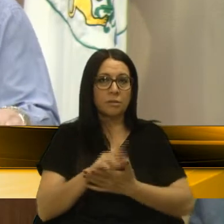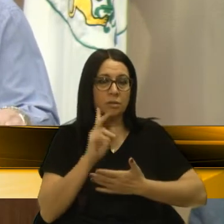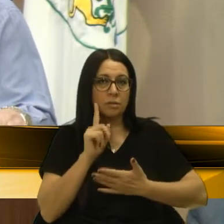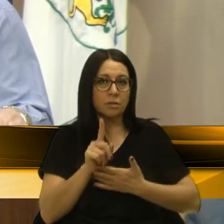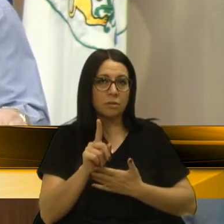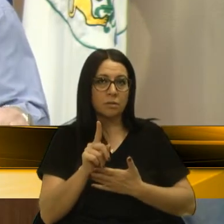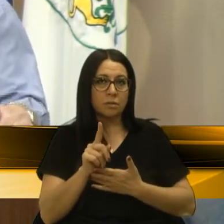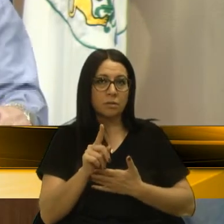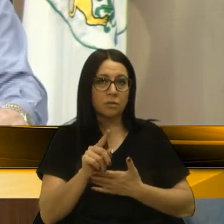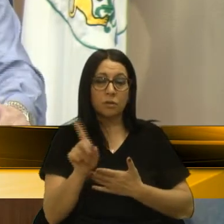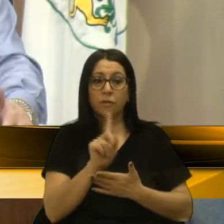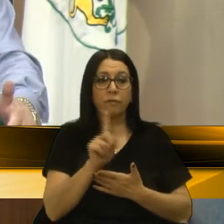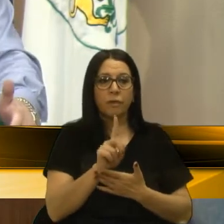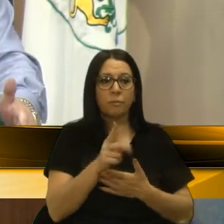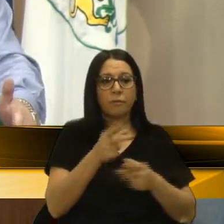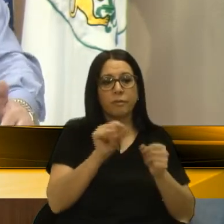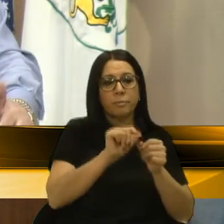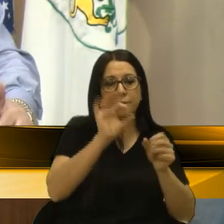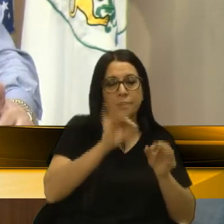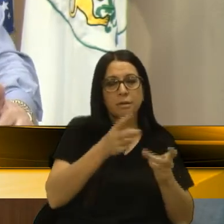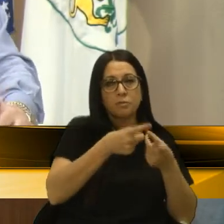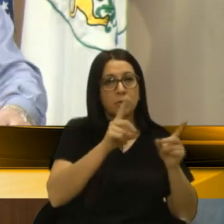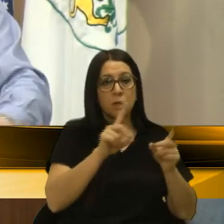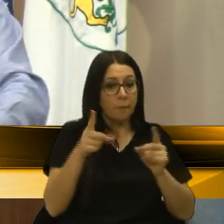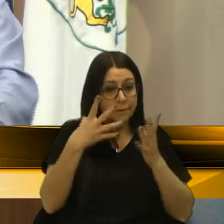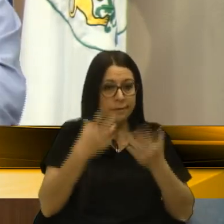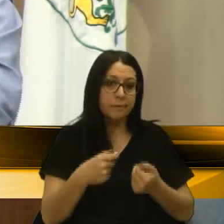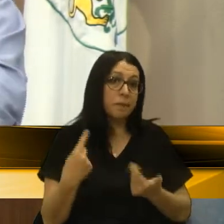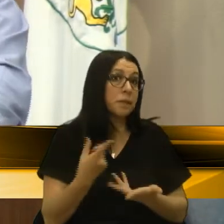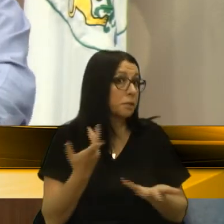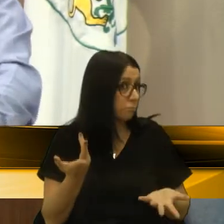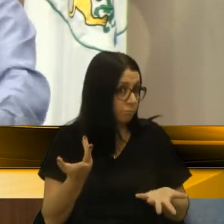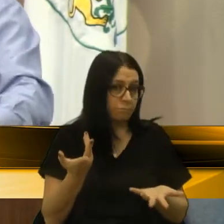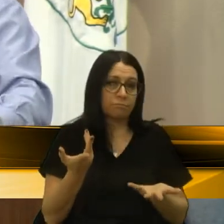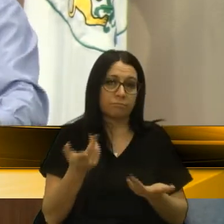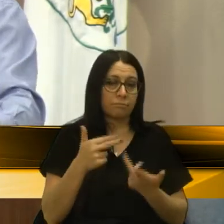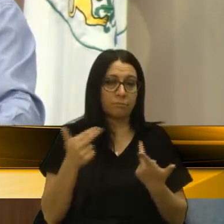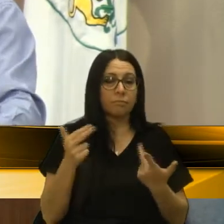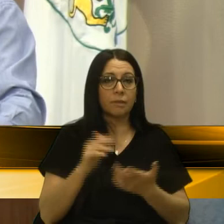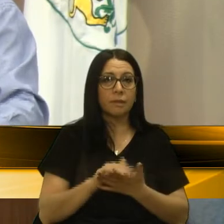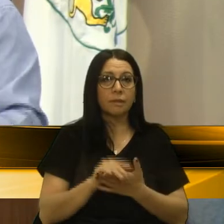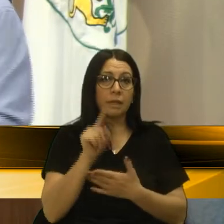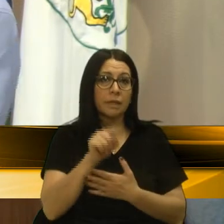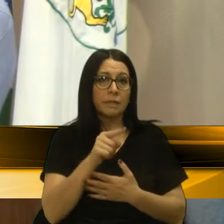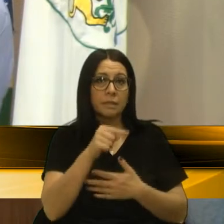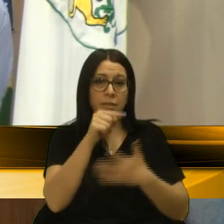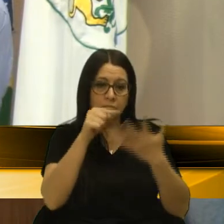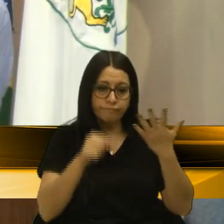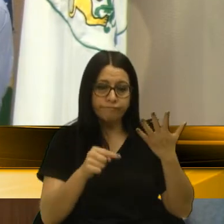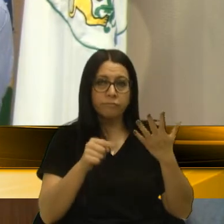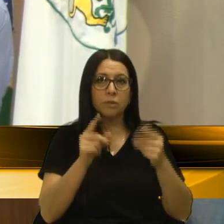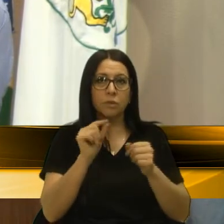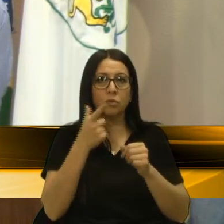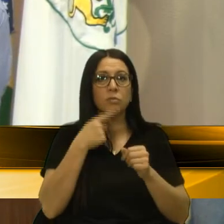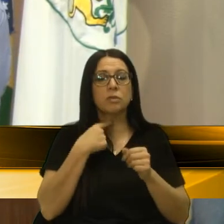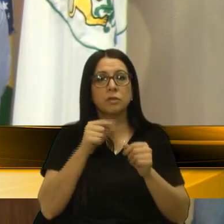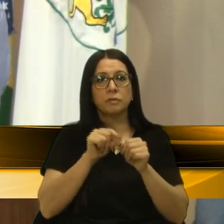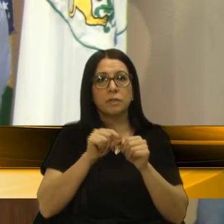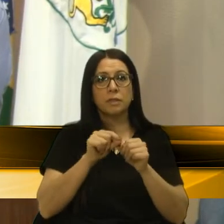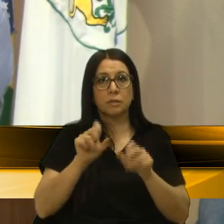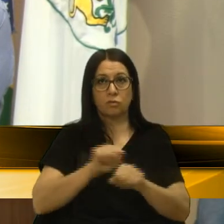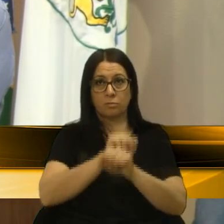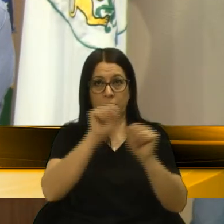fomos antidemocráticos, não acolhemos, né? Então, essas são as ponderações que gostaria de fazer nessa